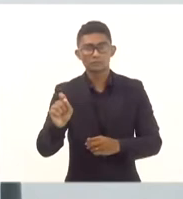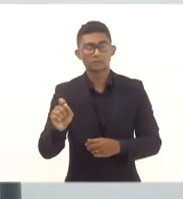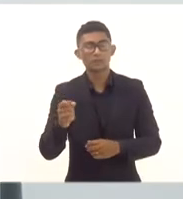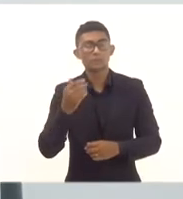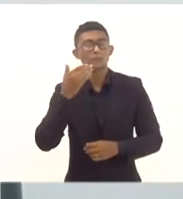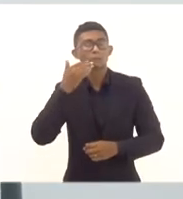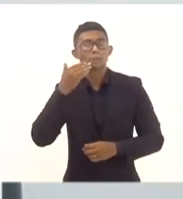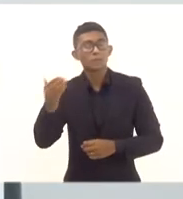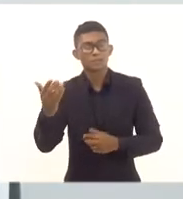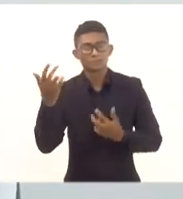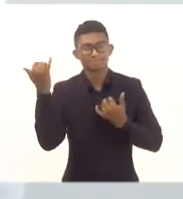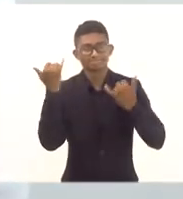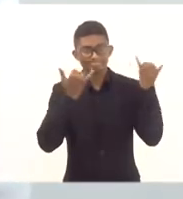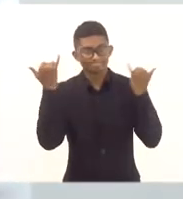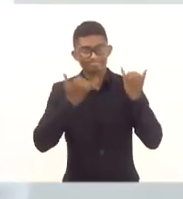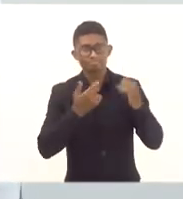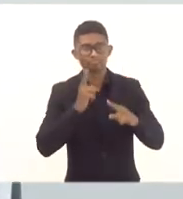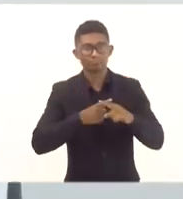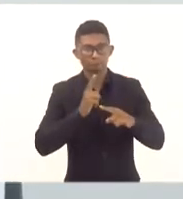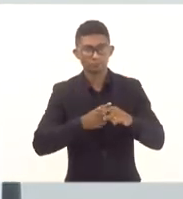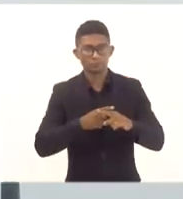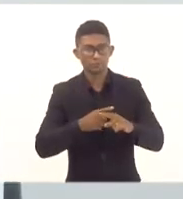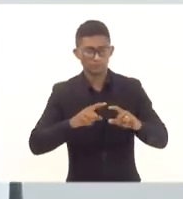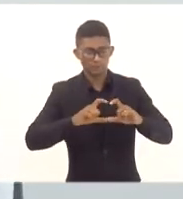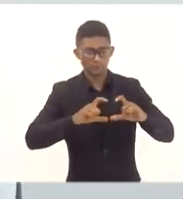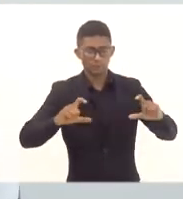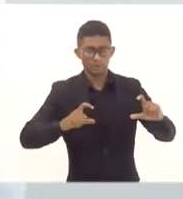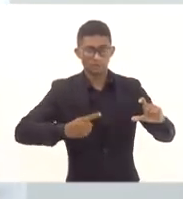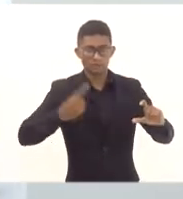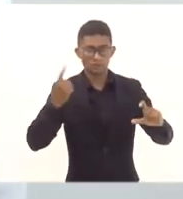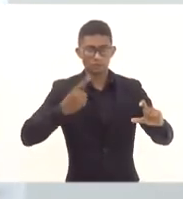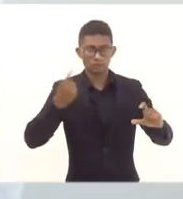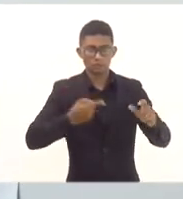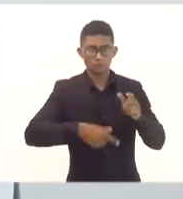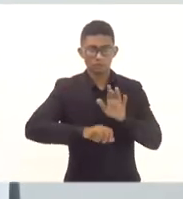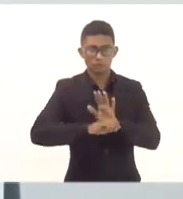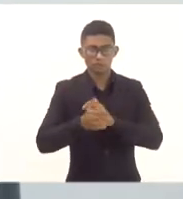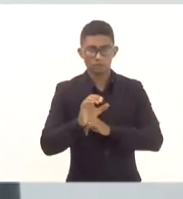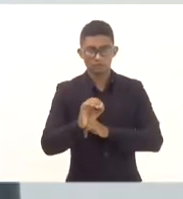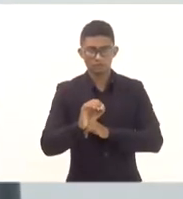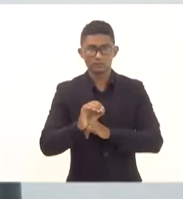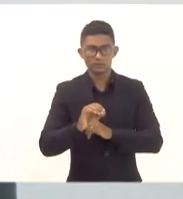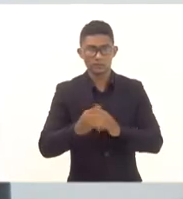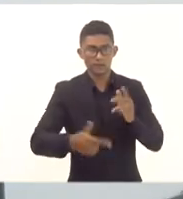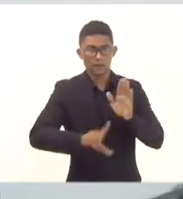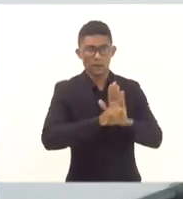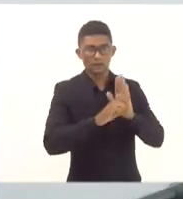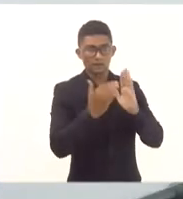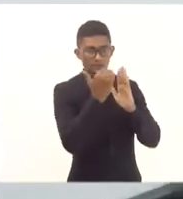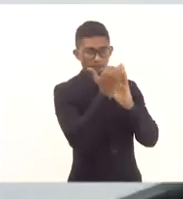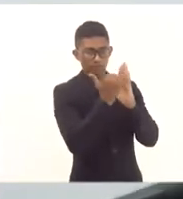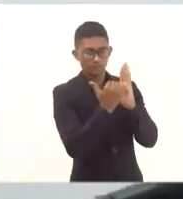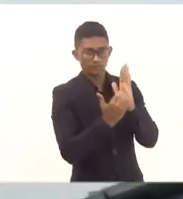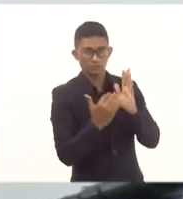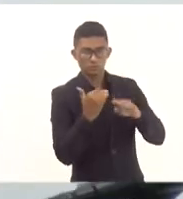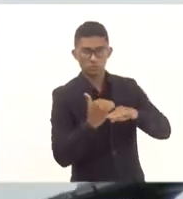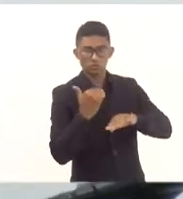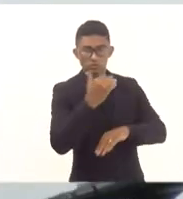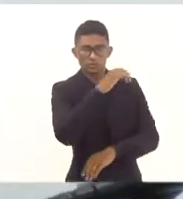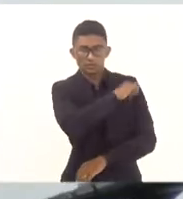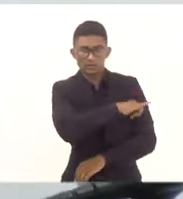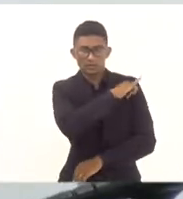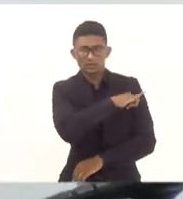né esses dados porque o parágrafo único do artigo 10 da lei do super é riu super RJ